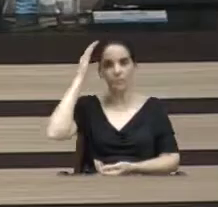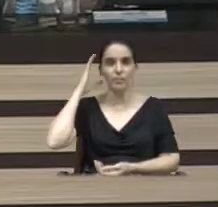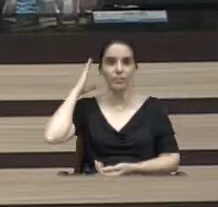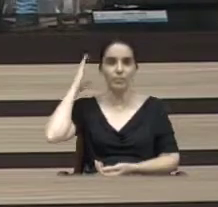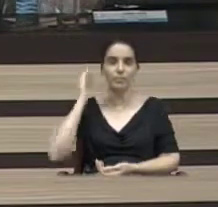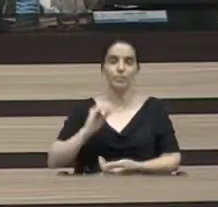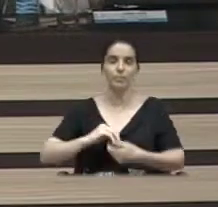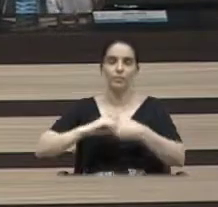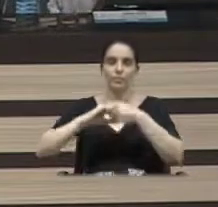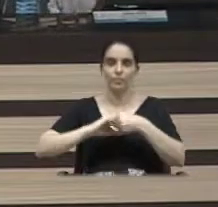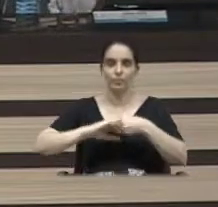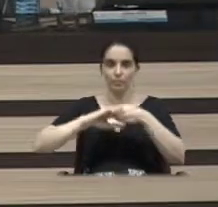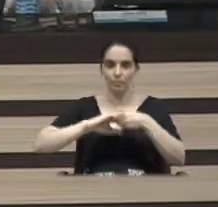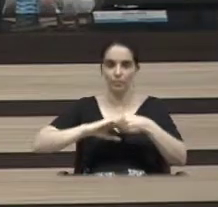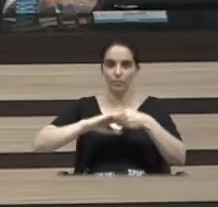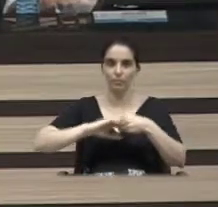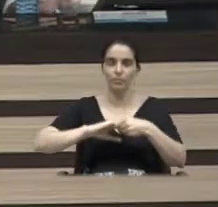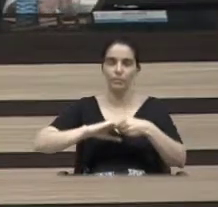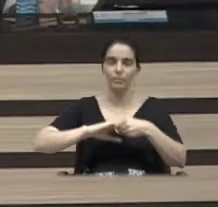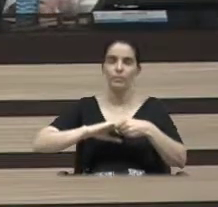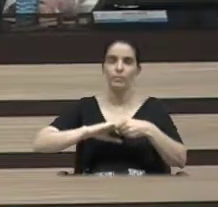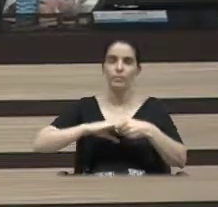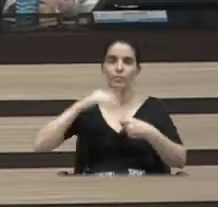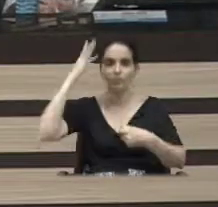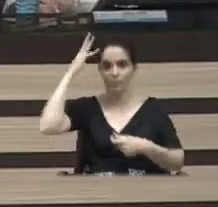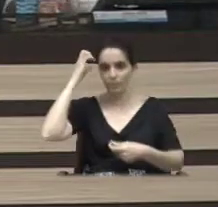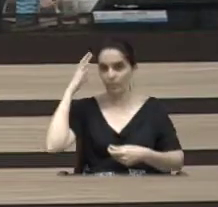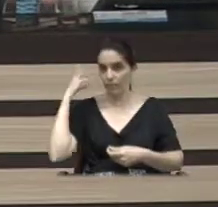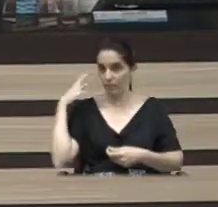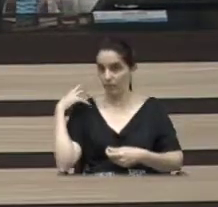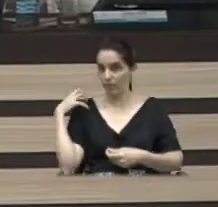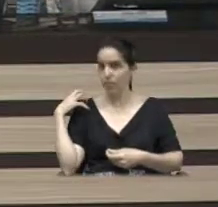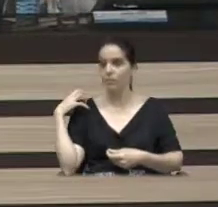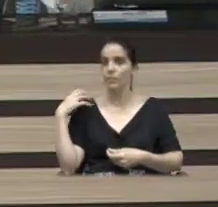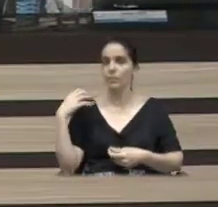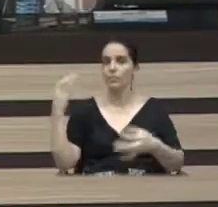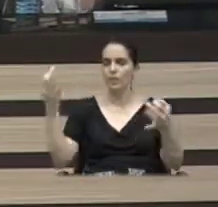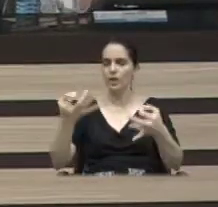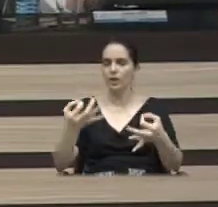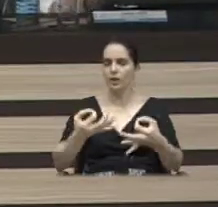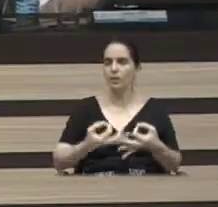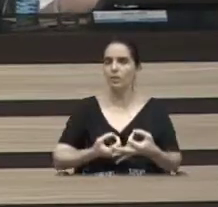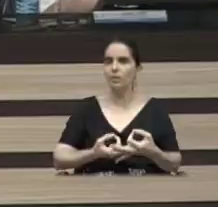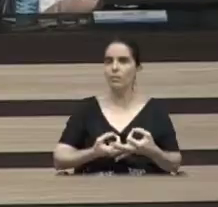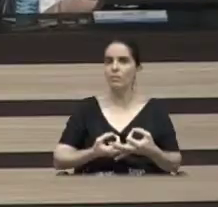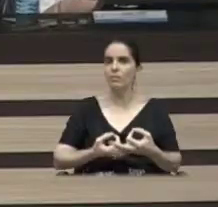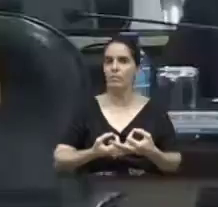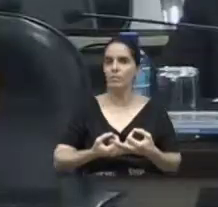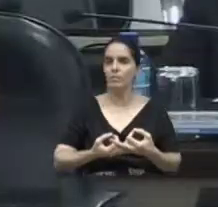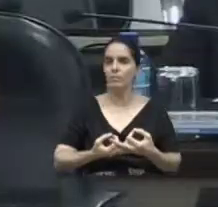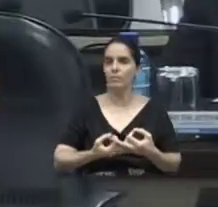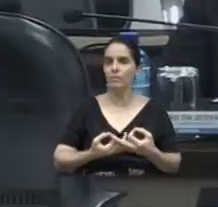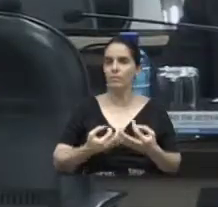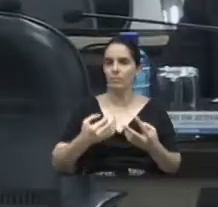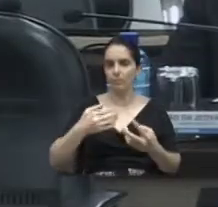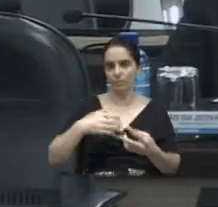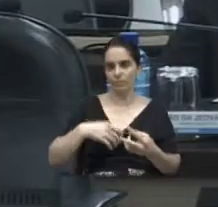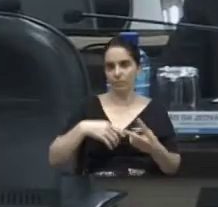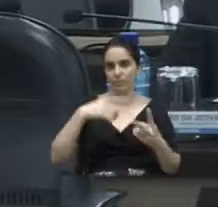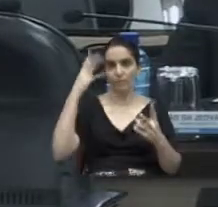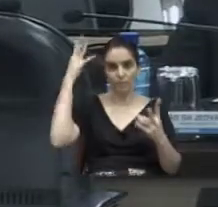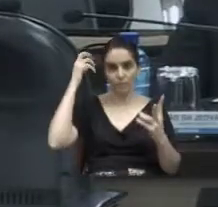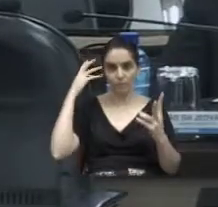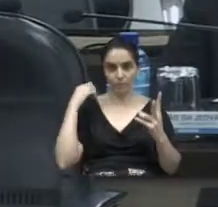gostaria de parabenizar o requerimento da vereadora Lu e colocar perfeitas as colocações das duas vereadoras nesse sentido. E